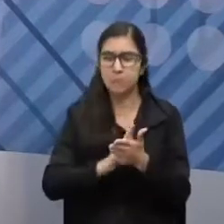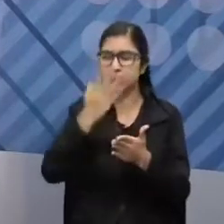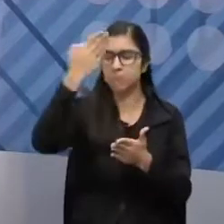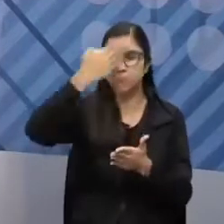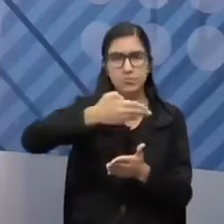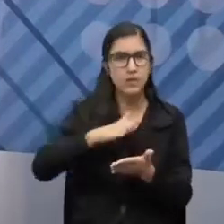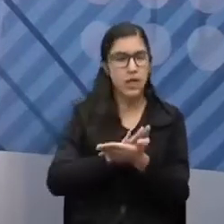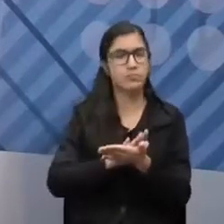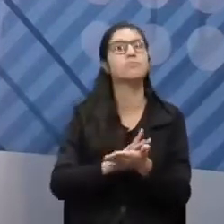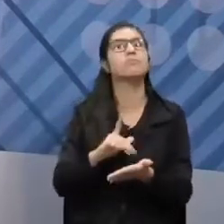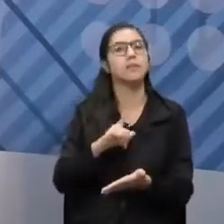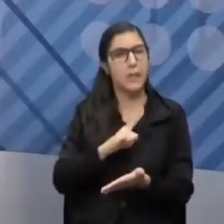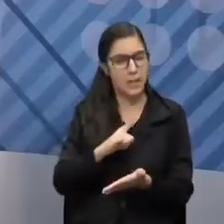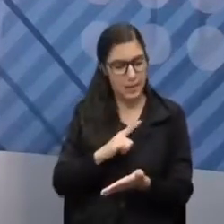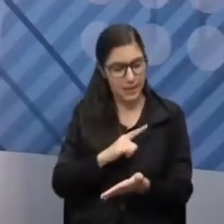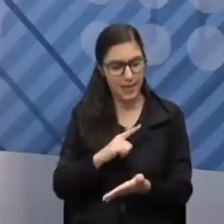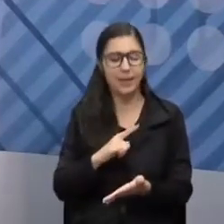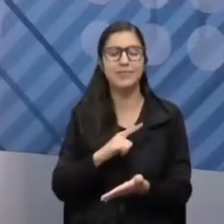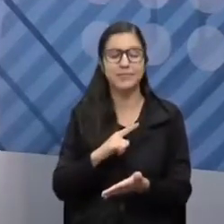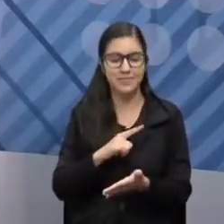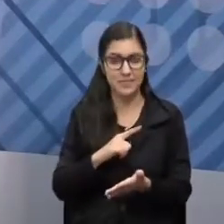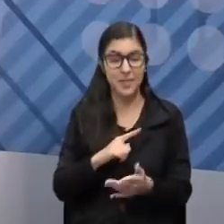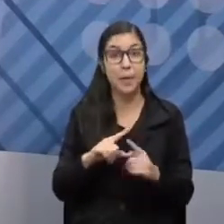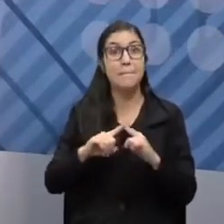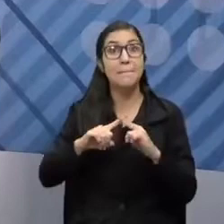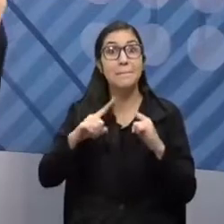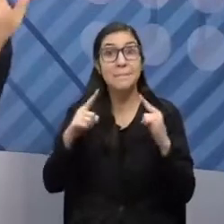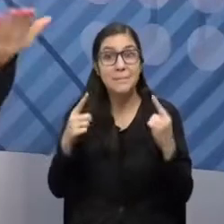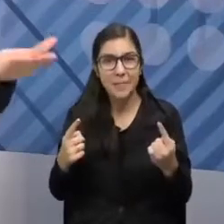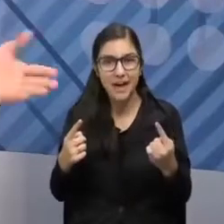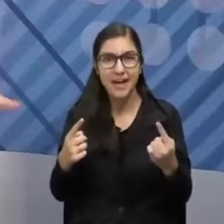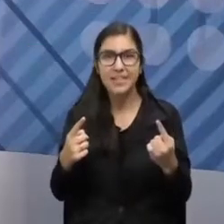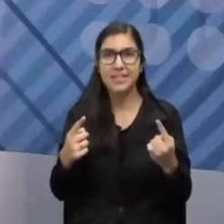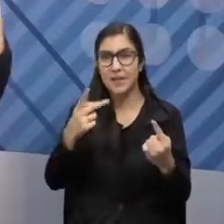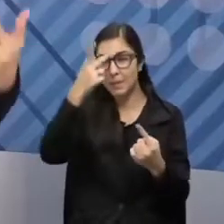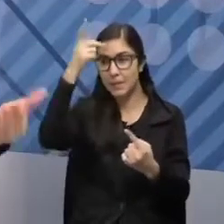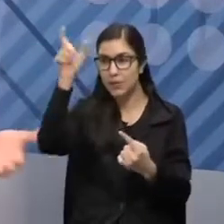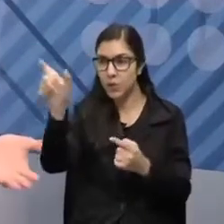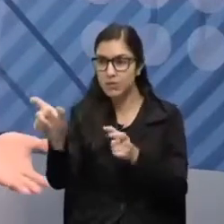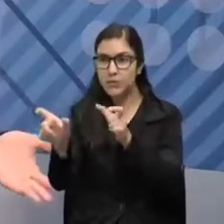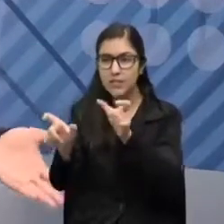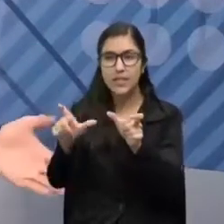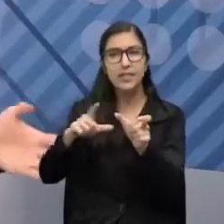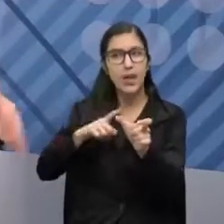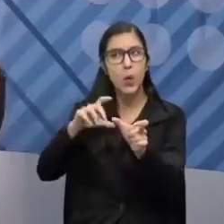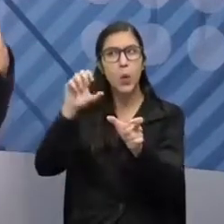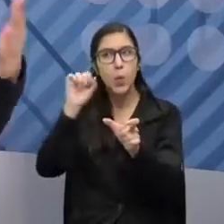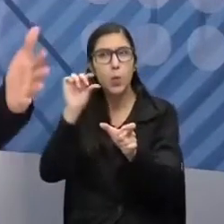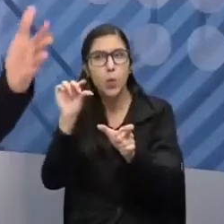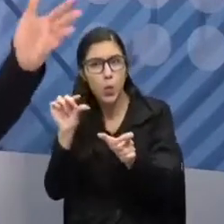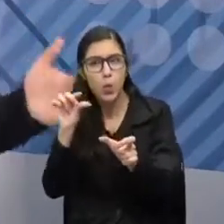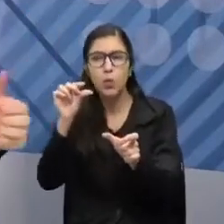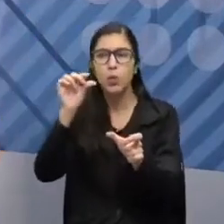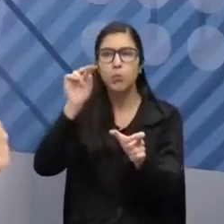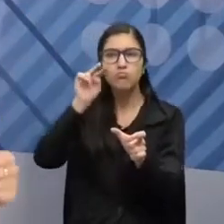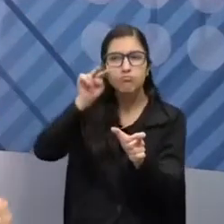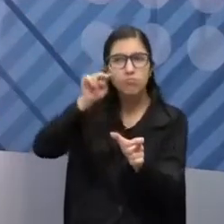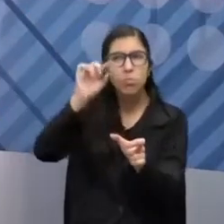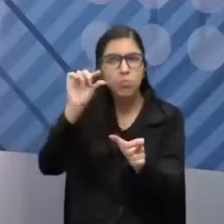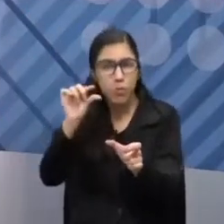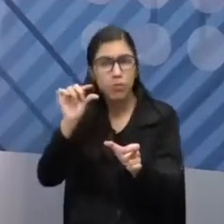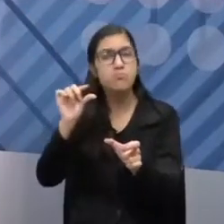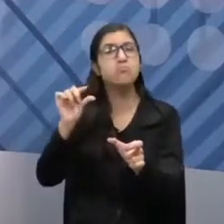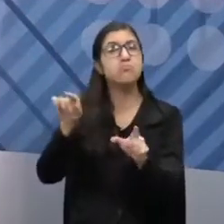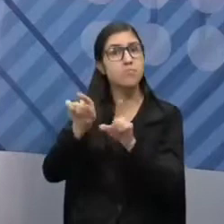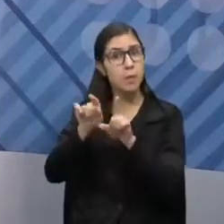e esse sujeito existe, tá? E nós temos. Mas os sujeitos com pequenos resíduos também vão entrar nessa